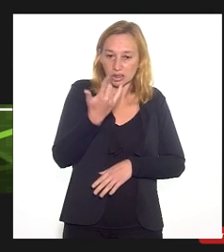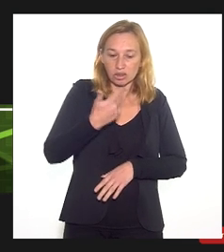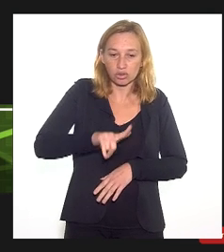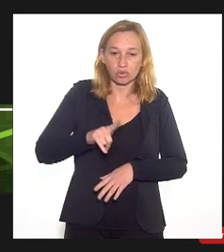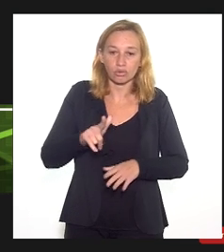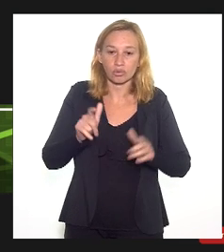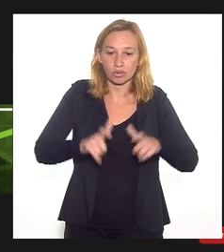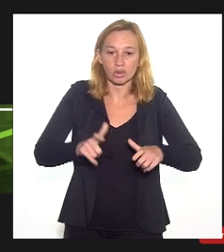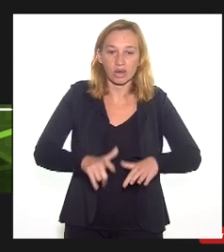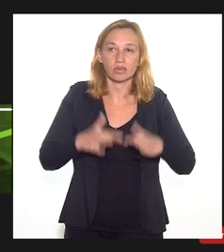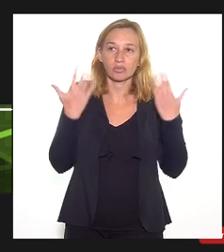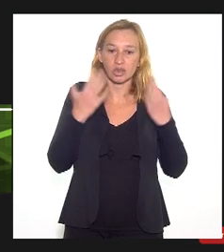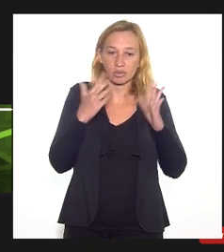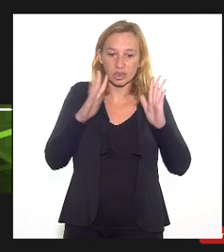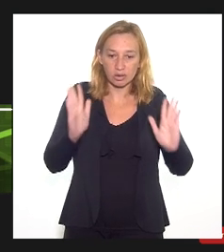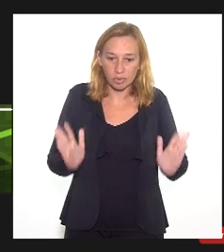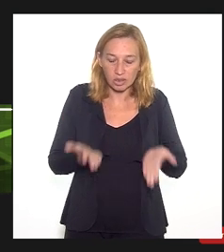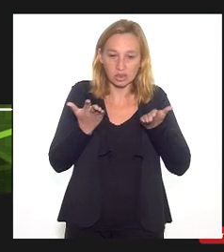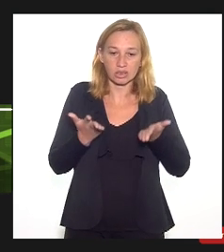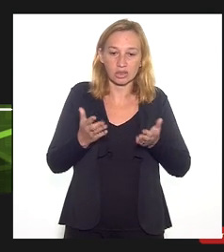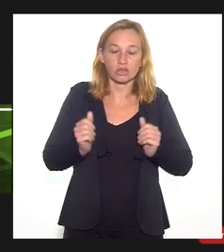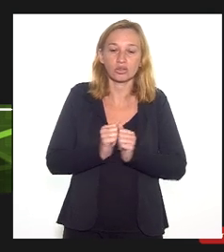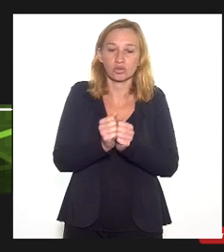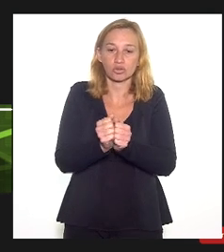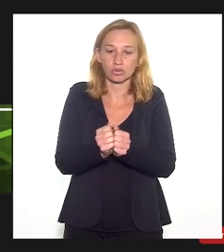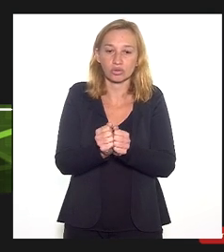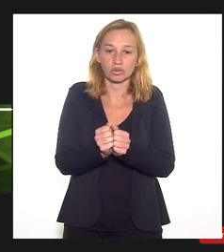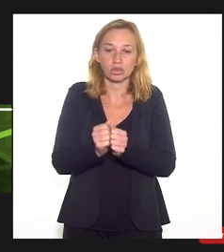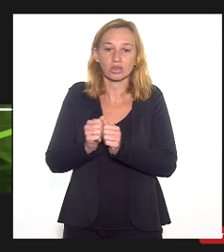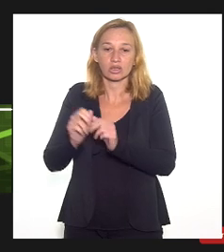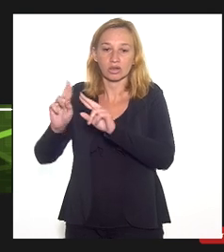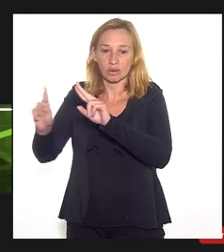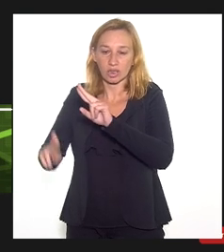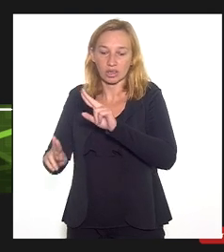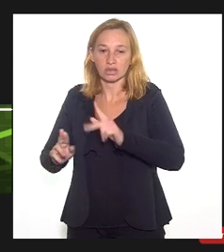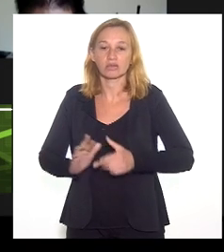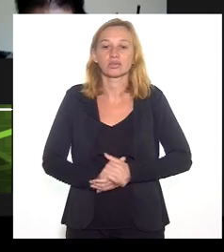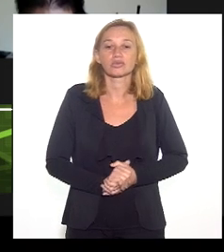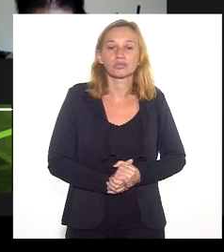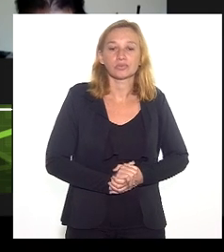espaço parabenizar pela iniciativa e vamos juntos aí em defesa da UERJ a UERJ vale a luta